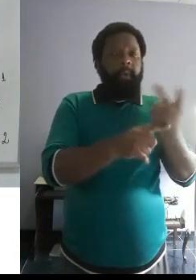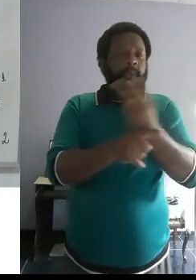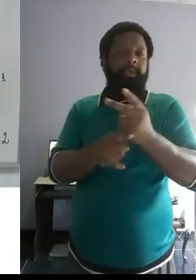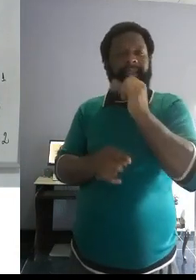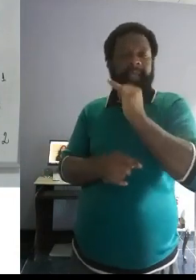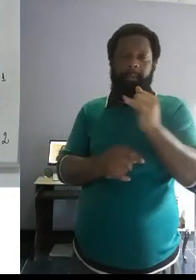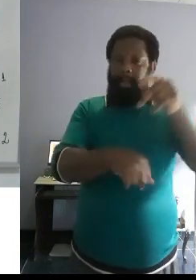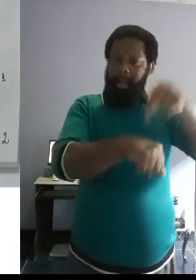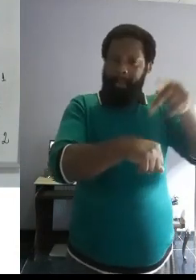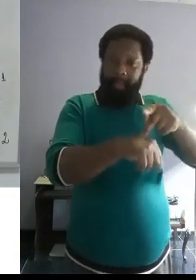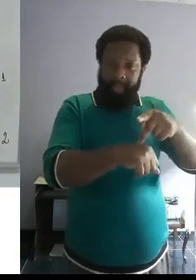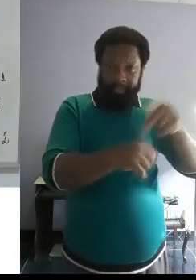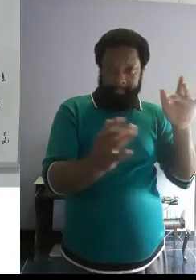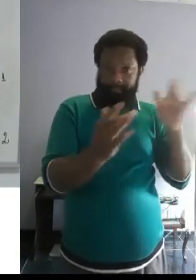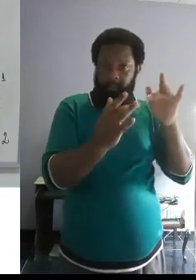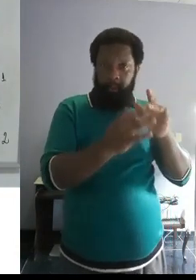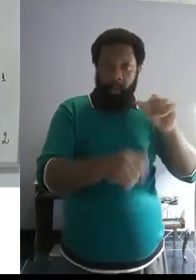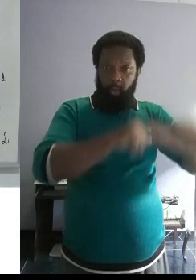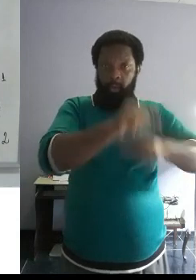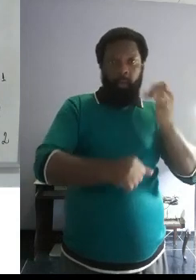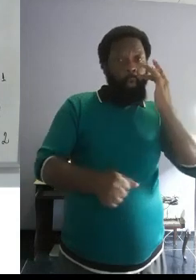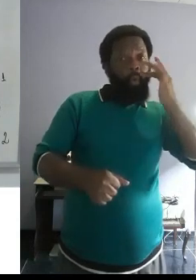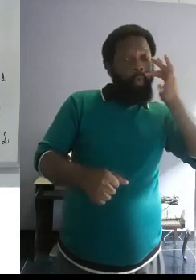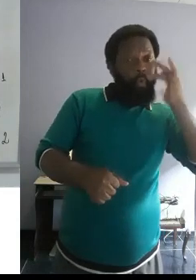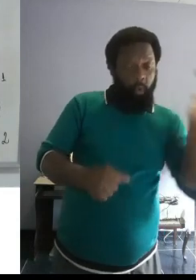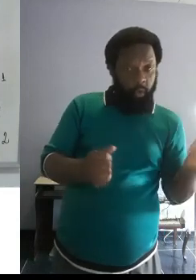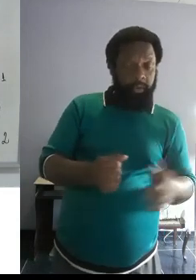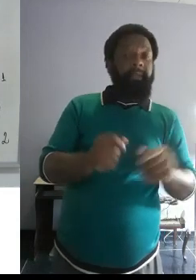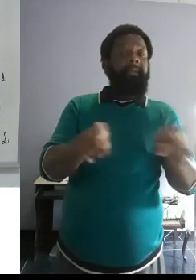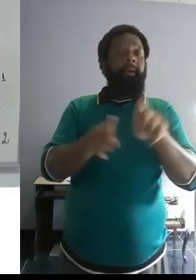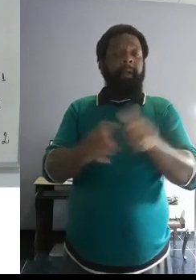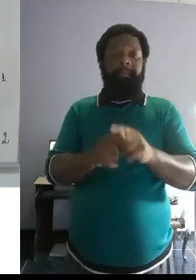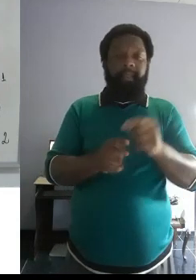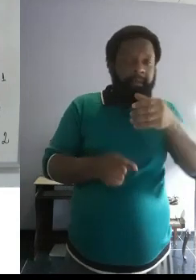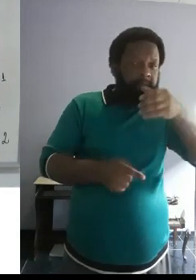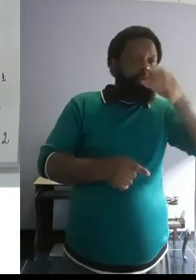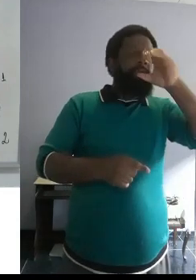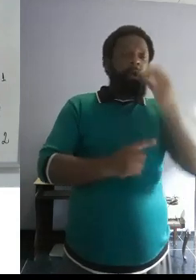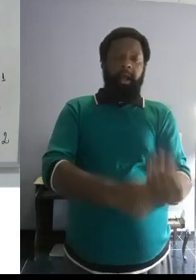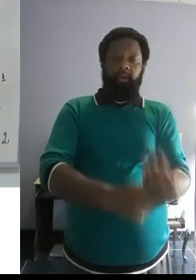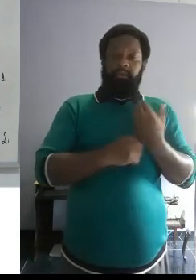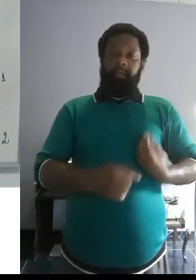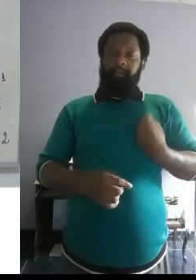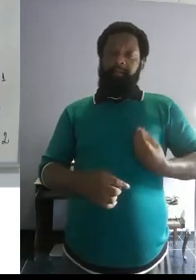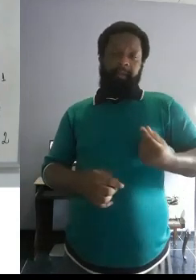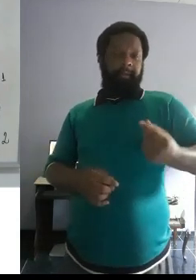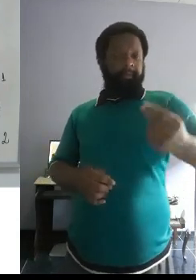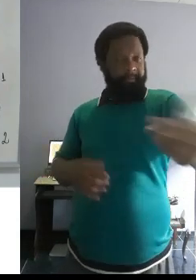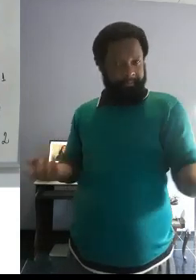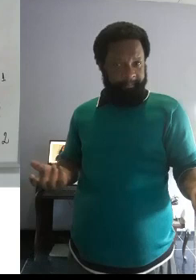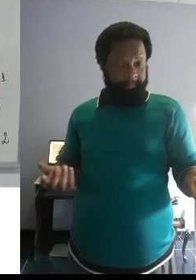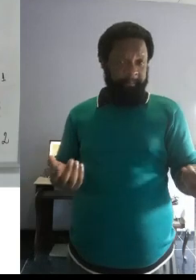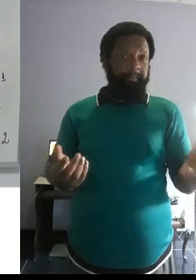buscavam, por exemplo, pela pedra filosofal, que era a pedra que transformava todo o material em ouro, e pelo elixir da longa vida, o elixir da